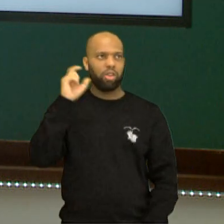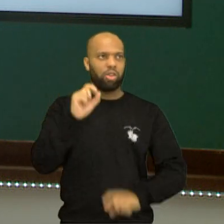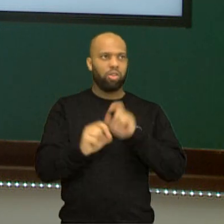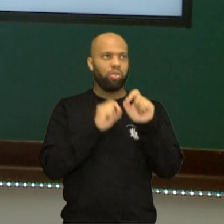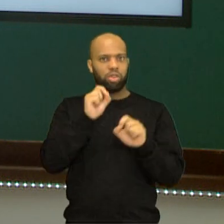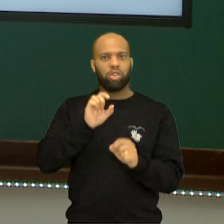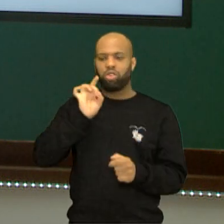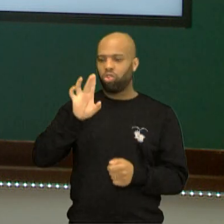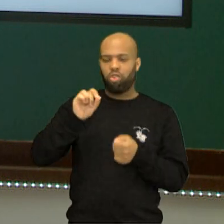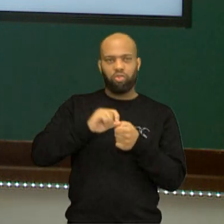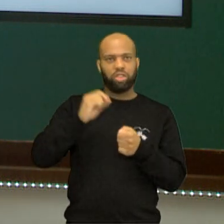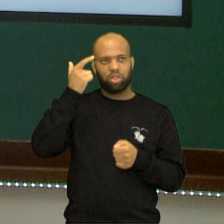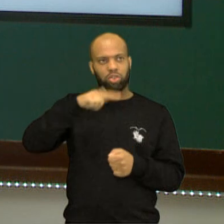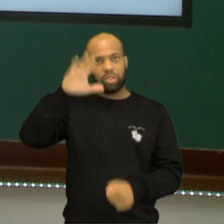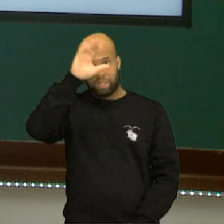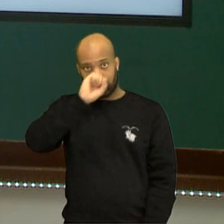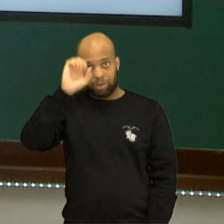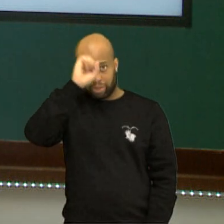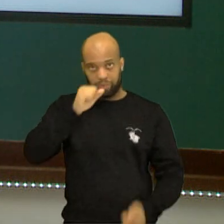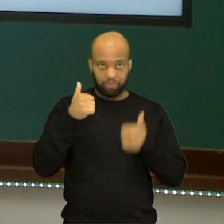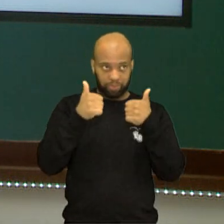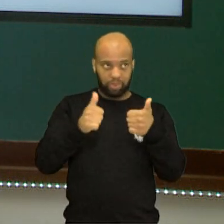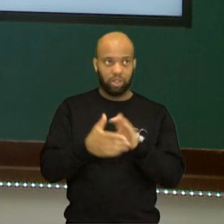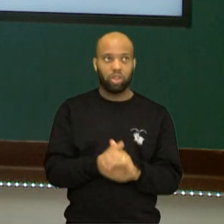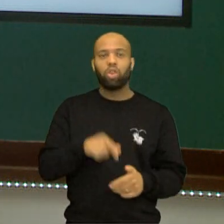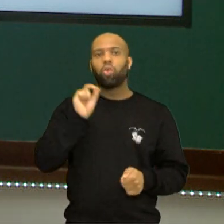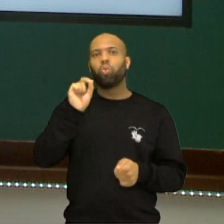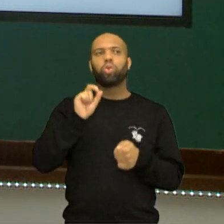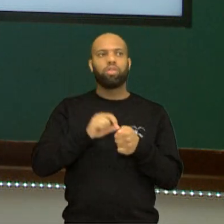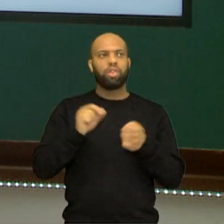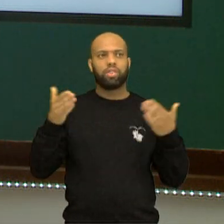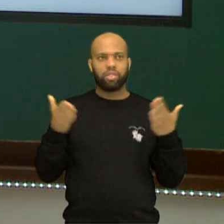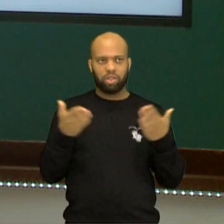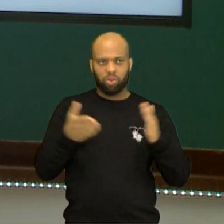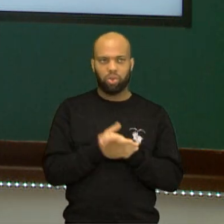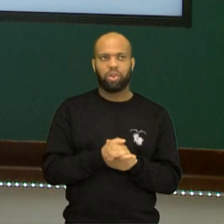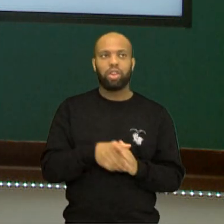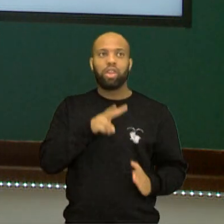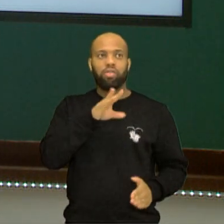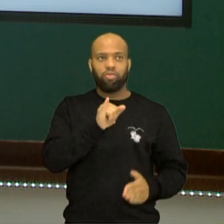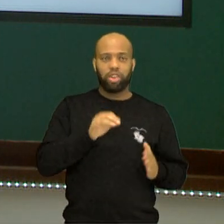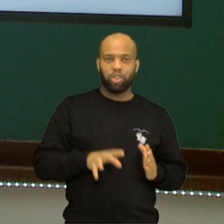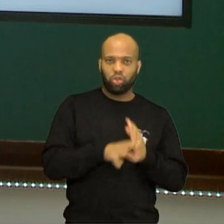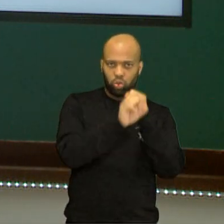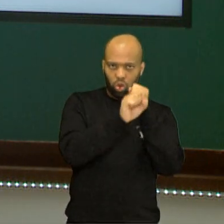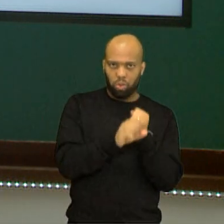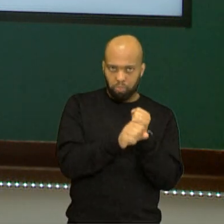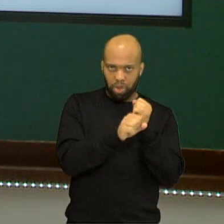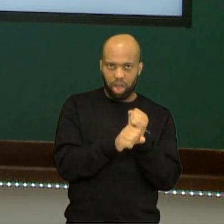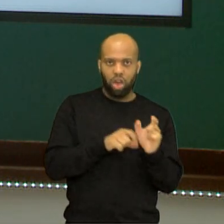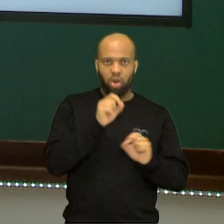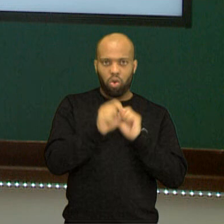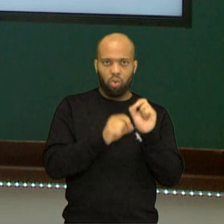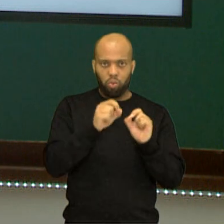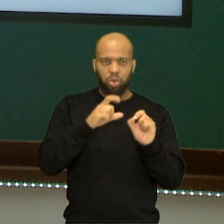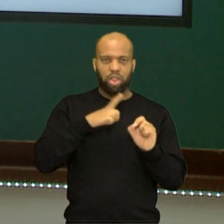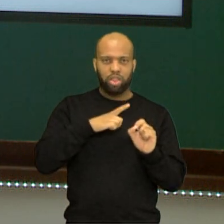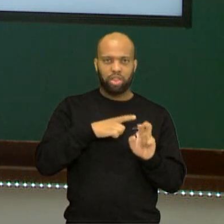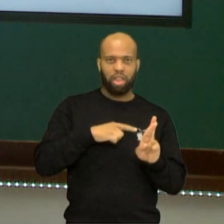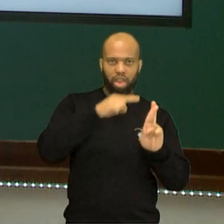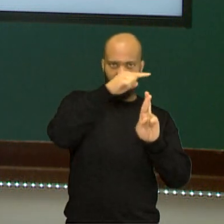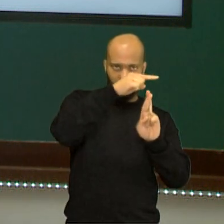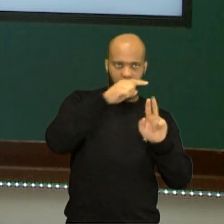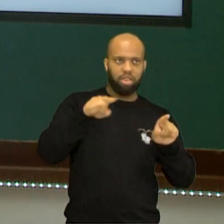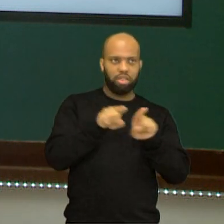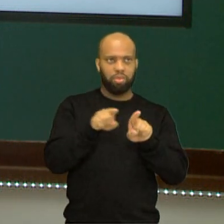é só fazendo para aprender. O que você vai fazer? Vamos somar os vetores R1 e R2, ou